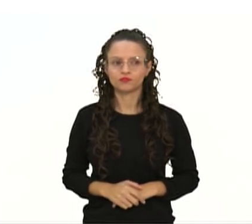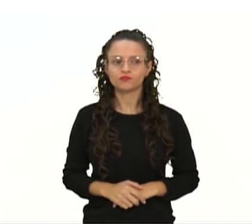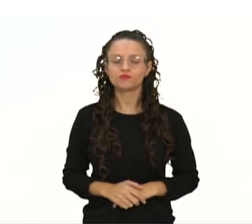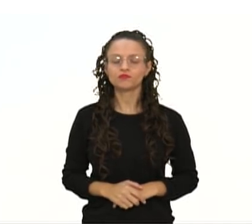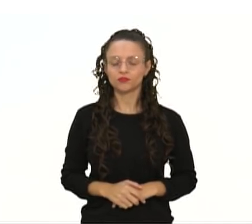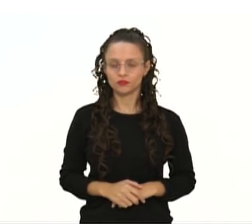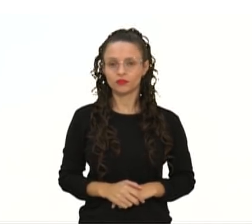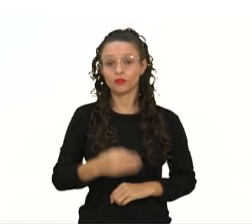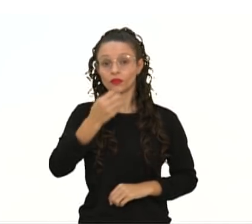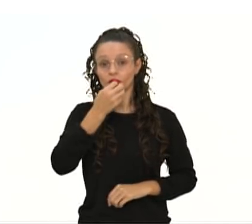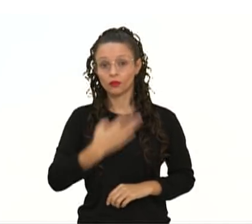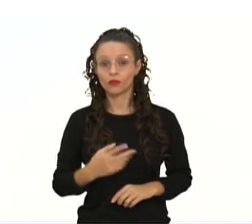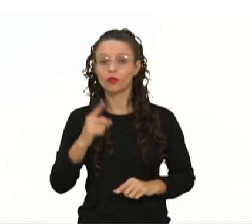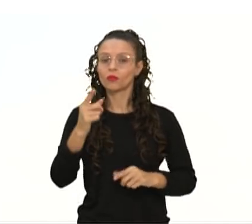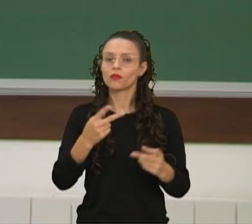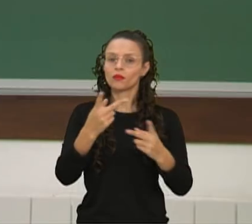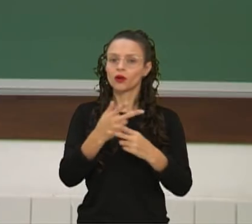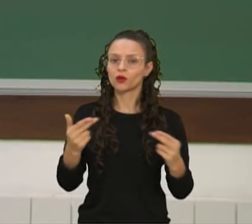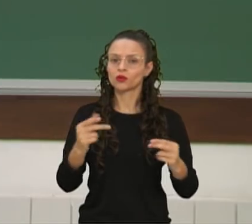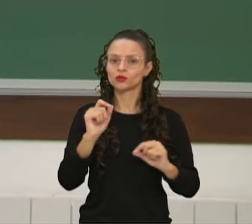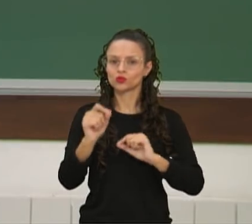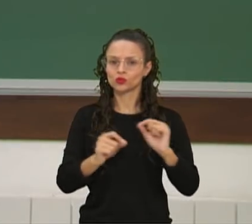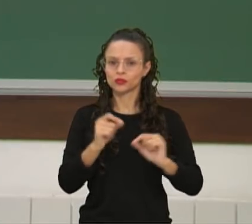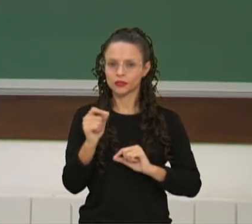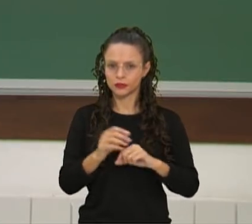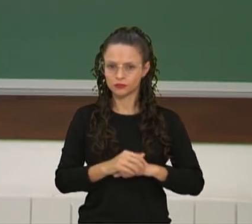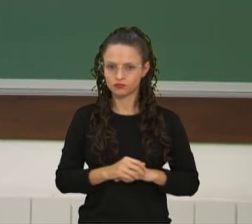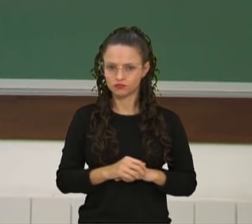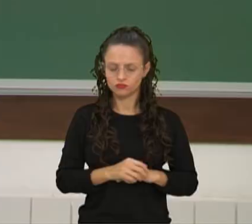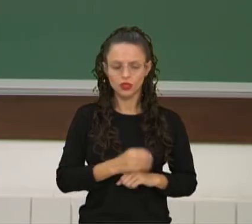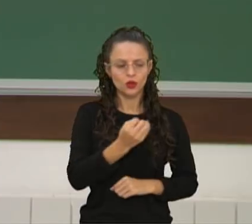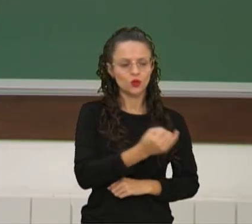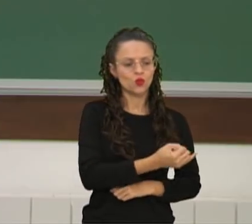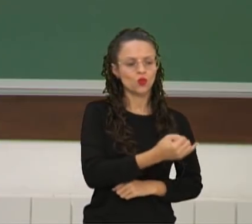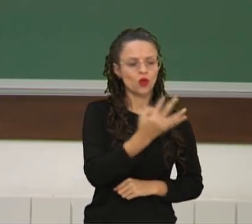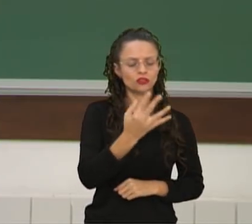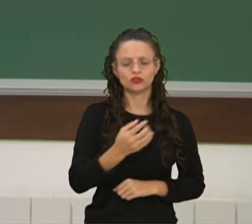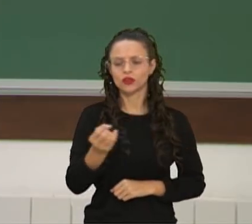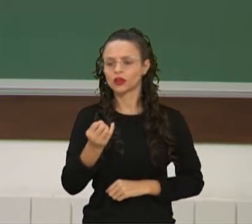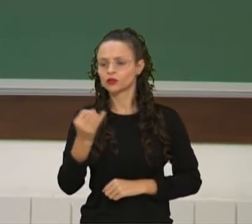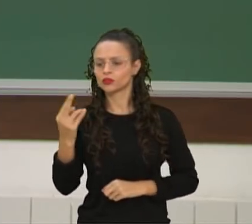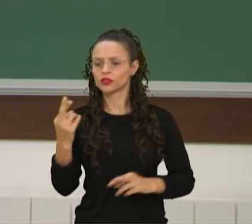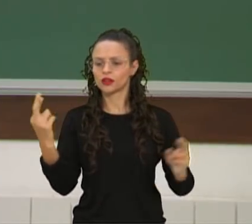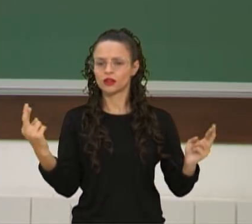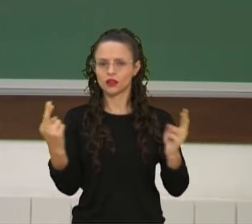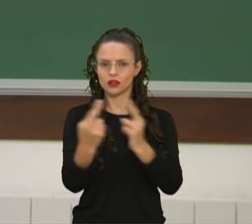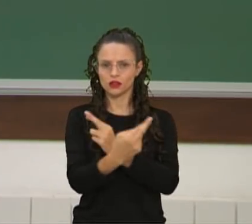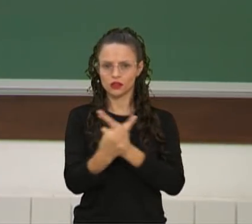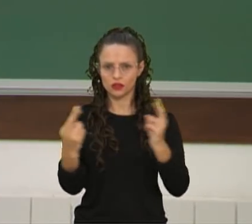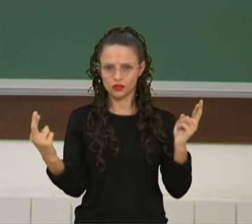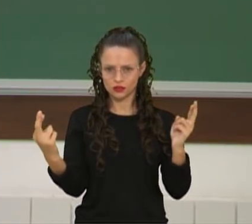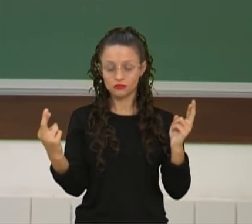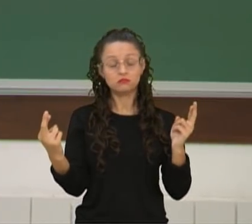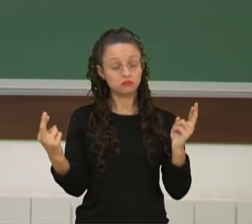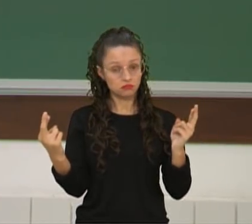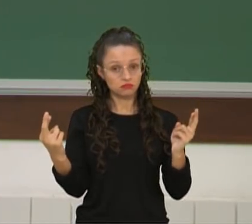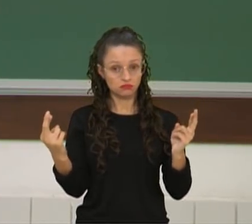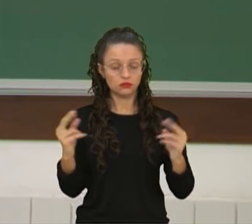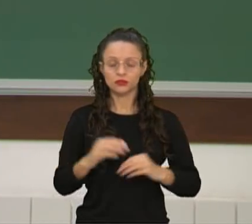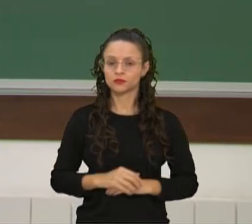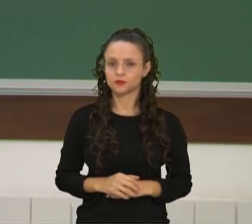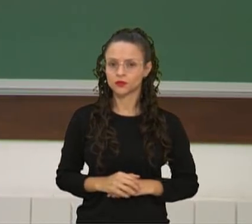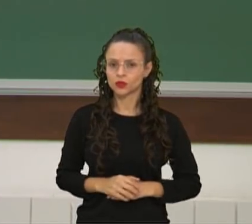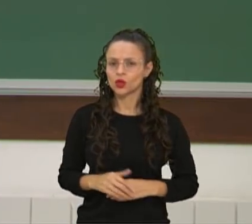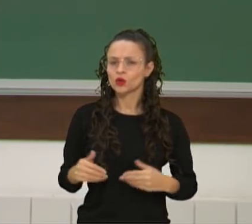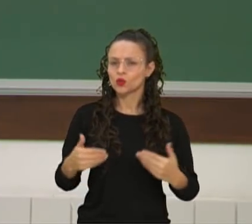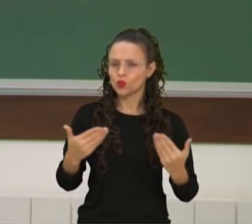uma coisa é a gente ter uma relação entre duas grandezas. E aí, quando eu falei de relação agora há pouco, eu disse o seguinte, olha, quando a gente tem